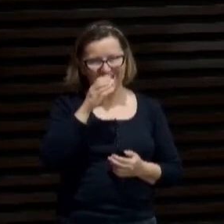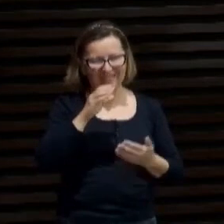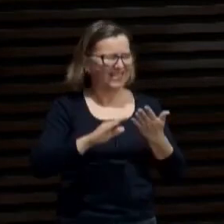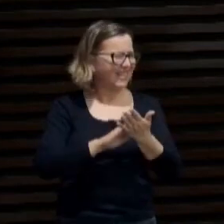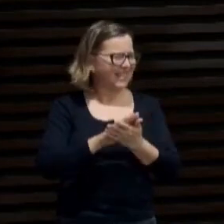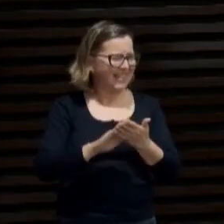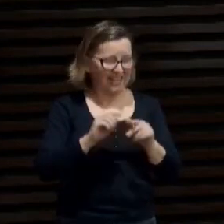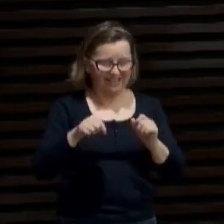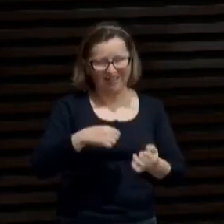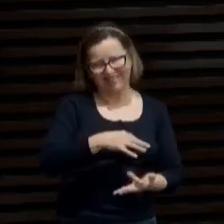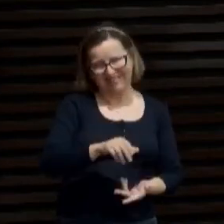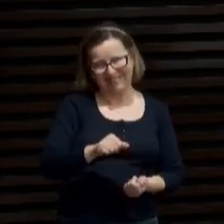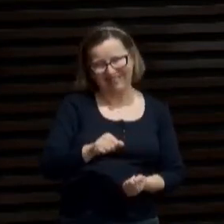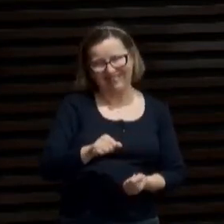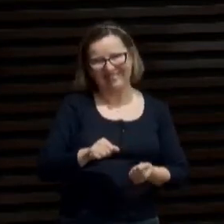nada terreno.